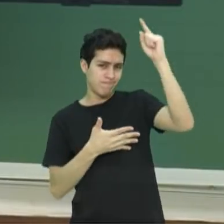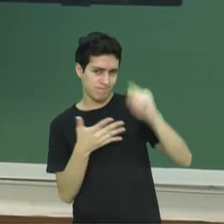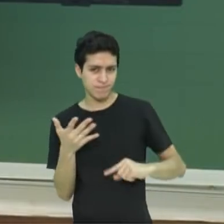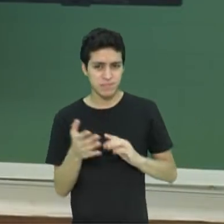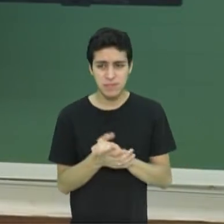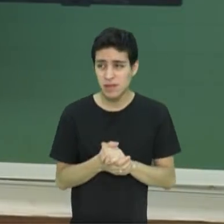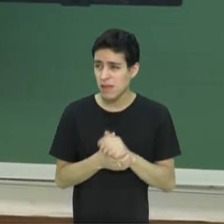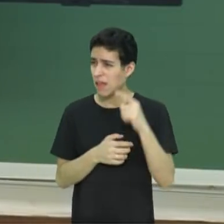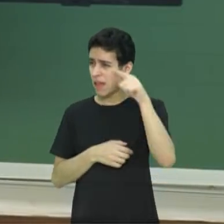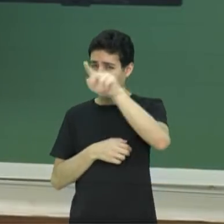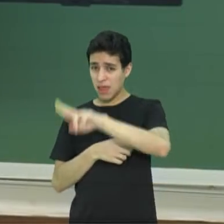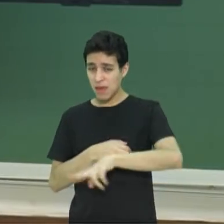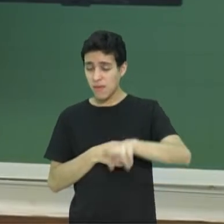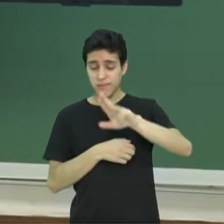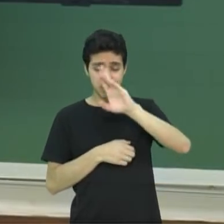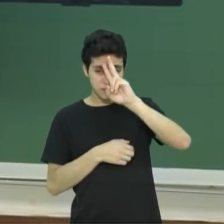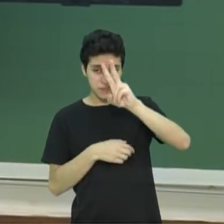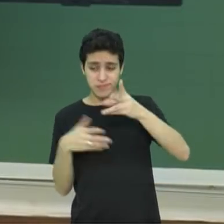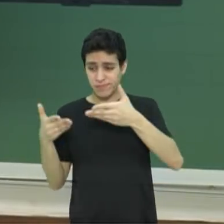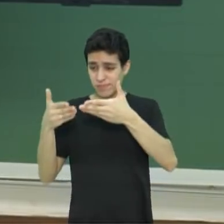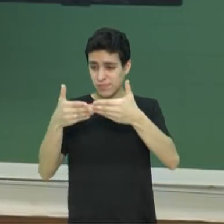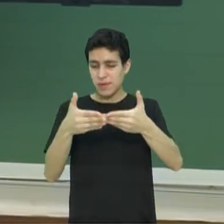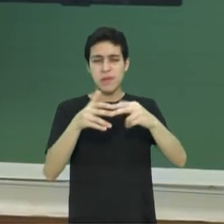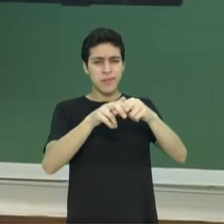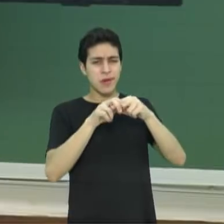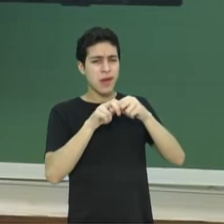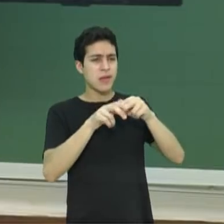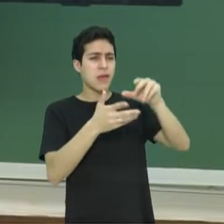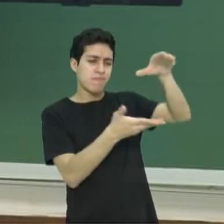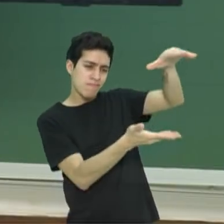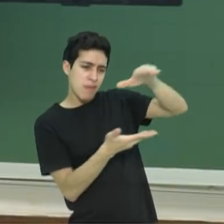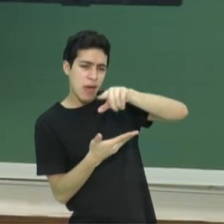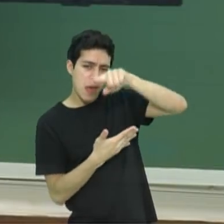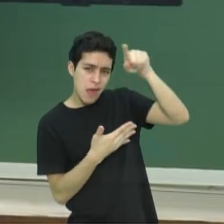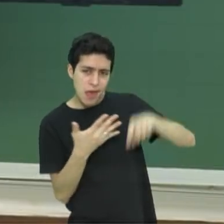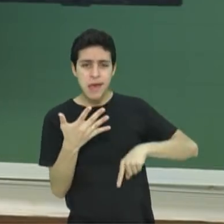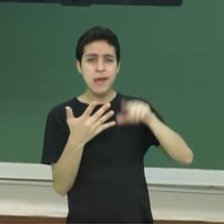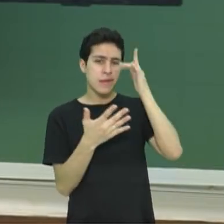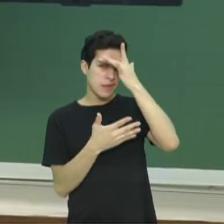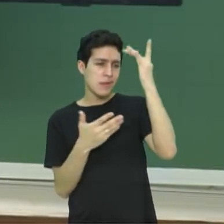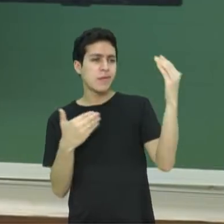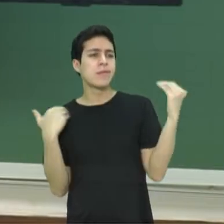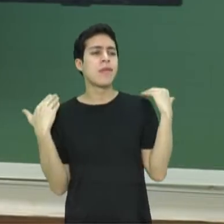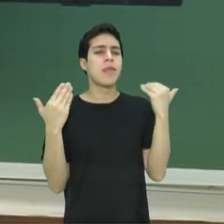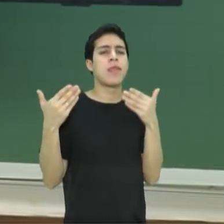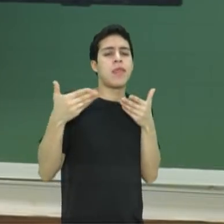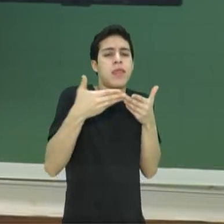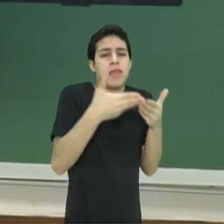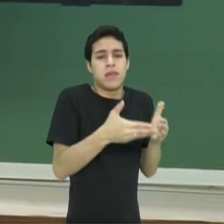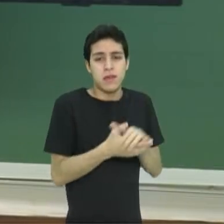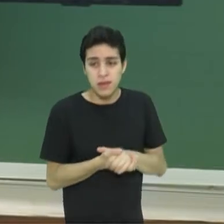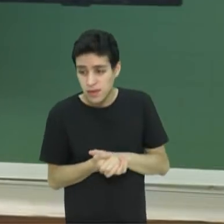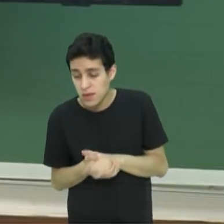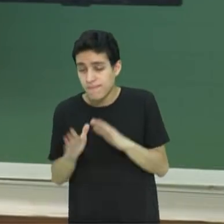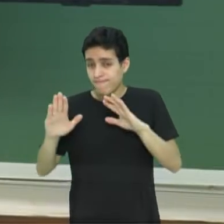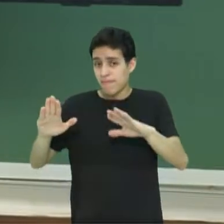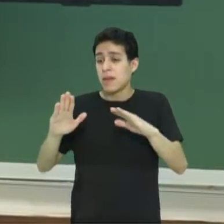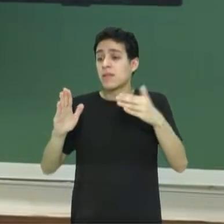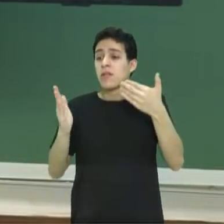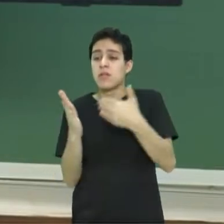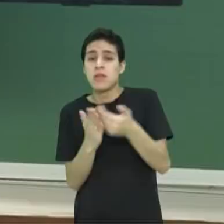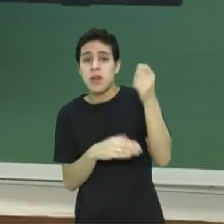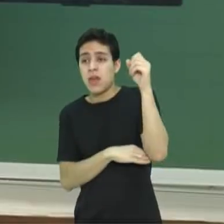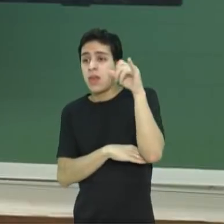escoamento de mercadorias, pessoas, né? E aí com a chegada do transporte aéreo, esses serviços